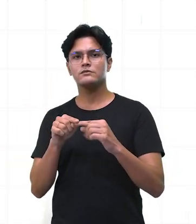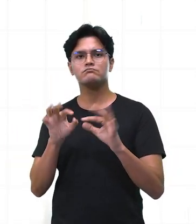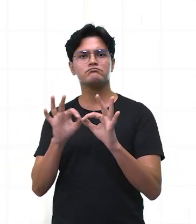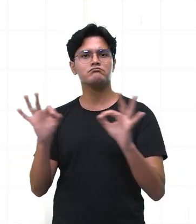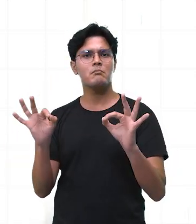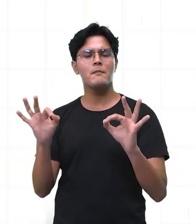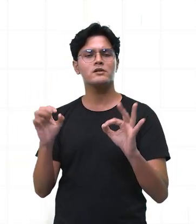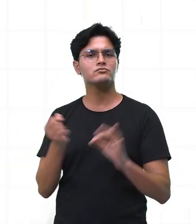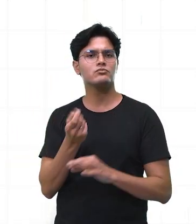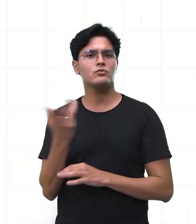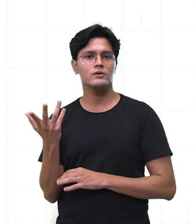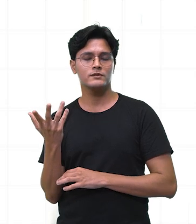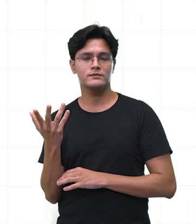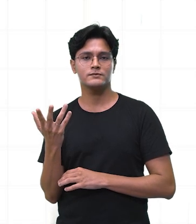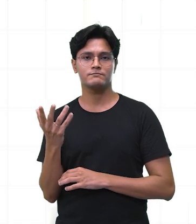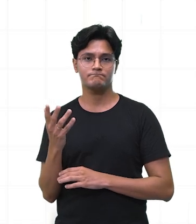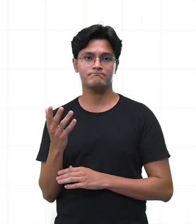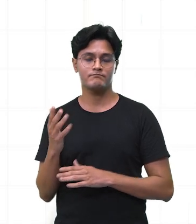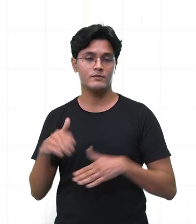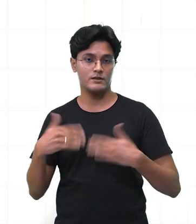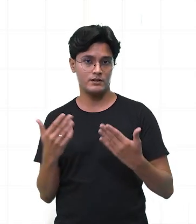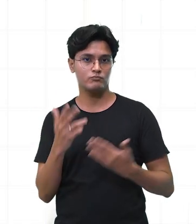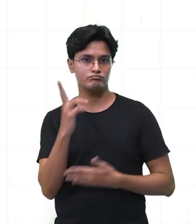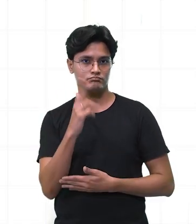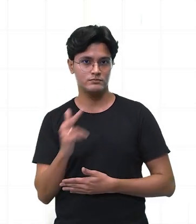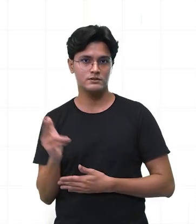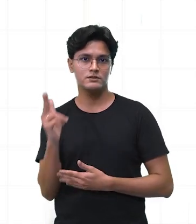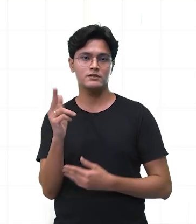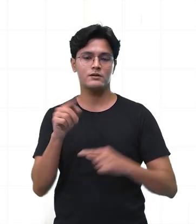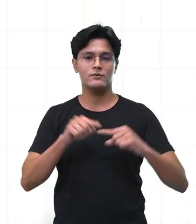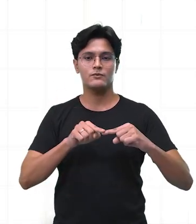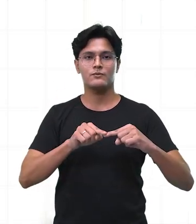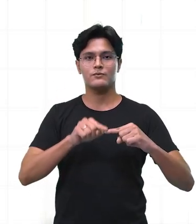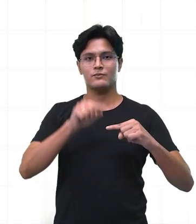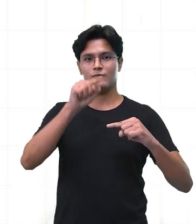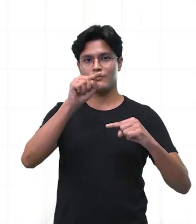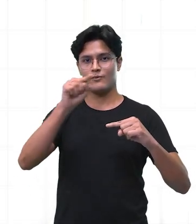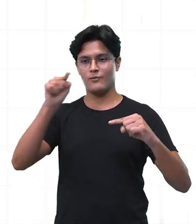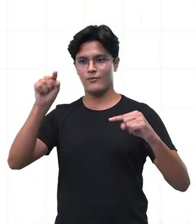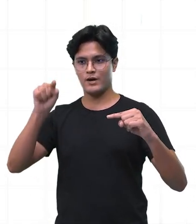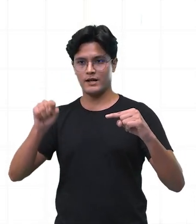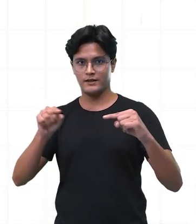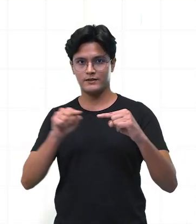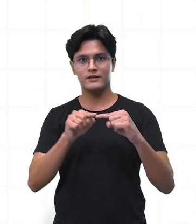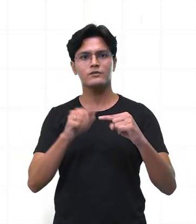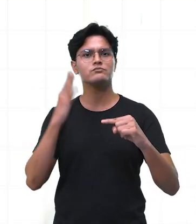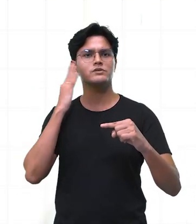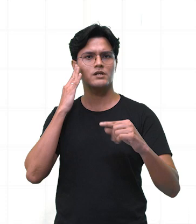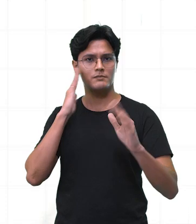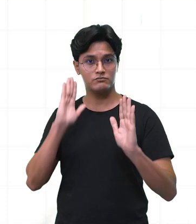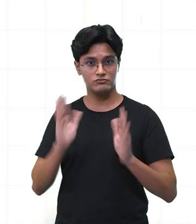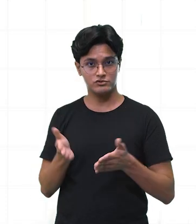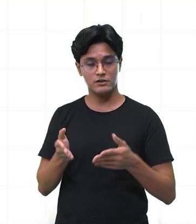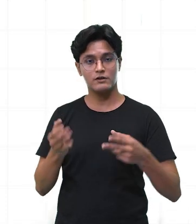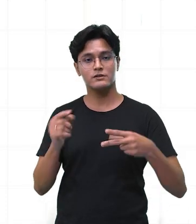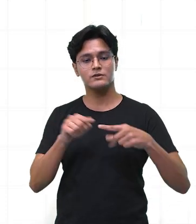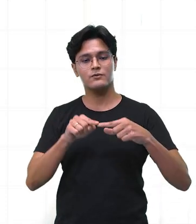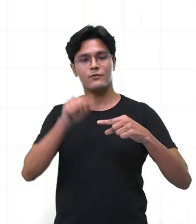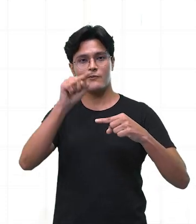Muito bem. Então vamos aqui desenhar um quadrado. O quadrado nós já sabemos que ele é um